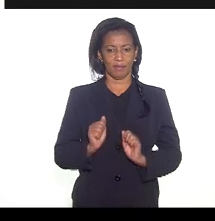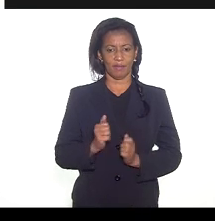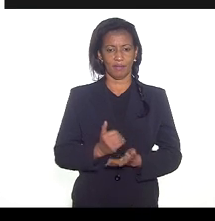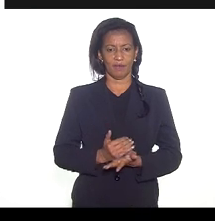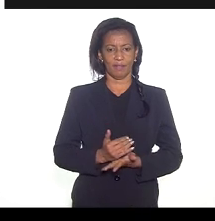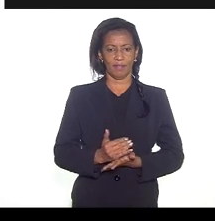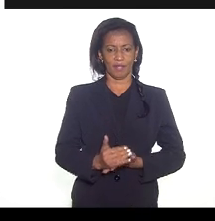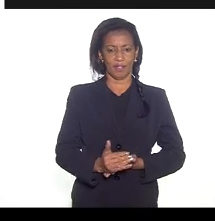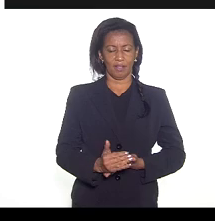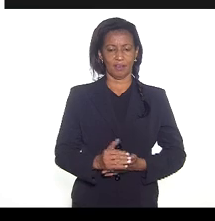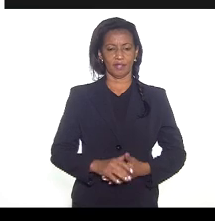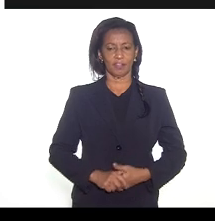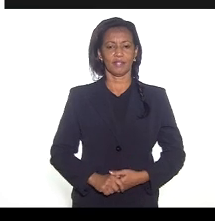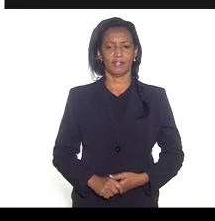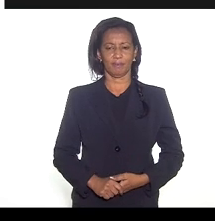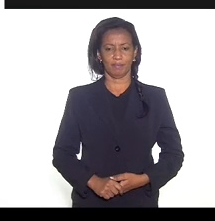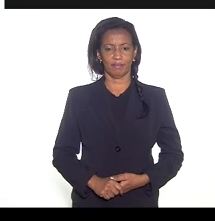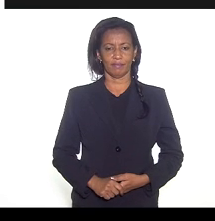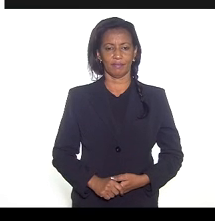tá no TV Alerta, tá certo?